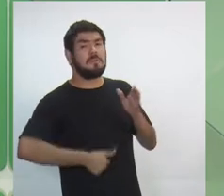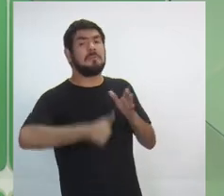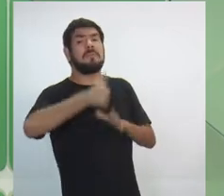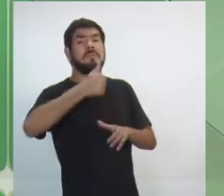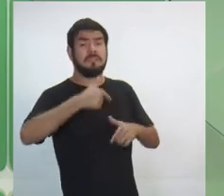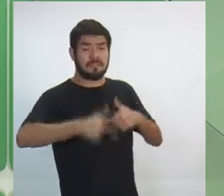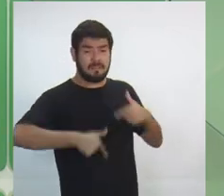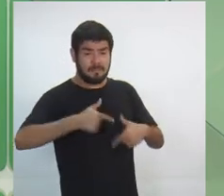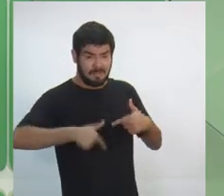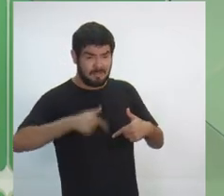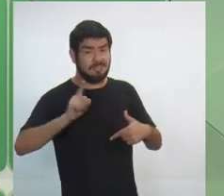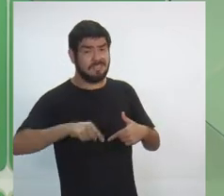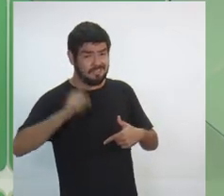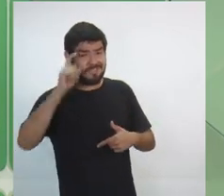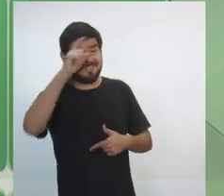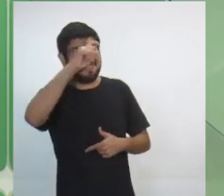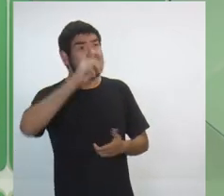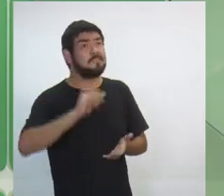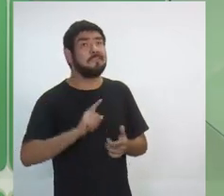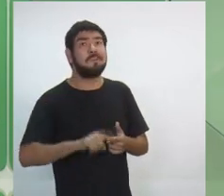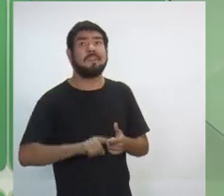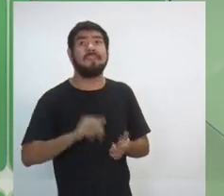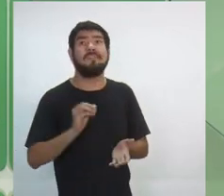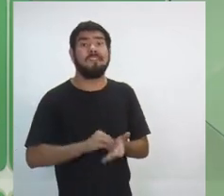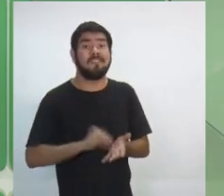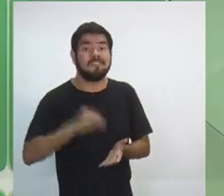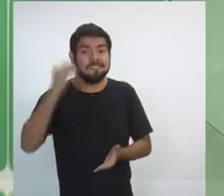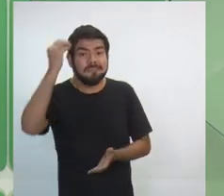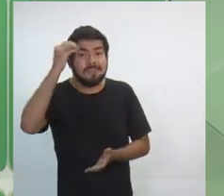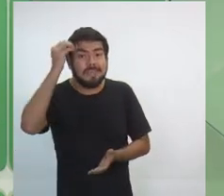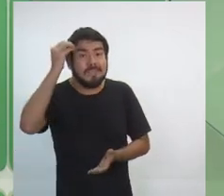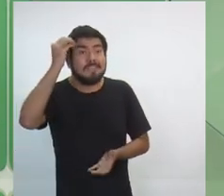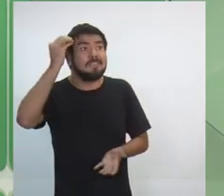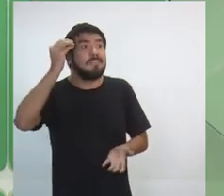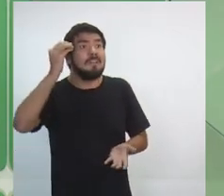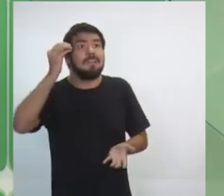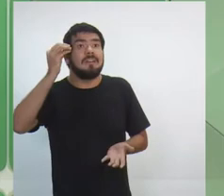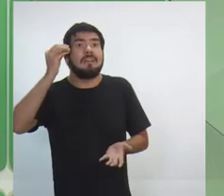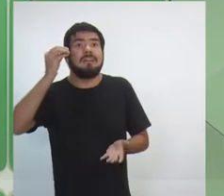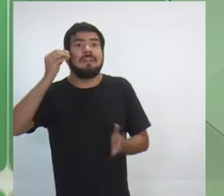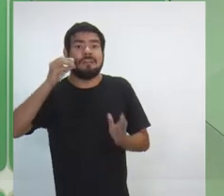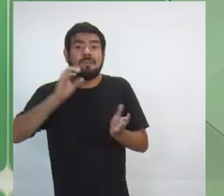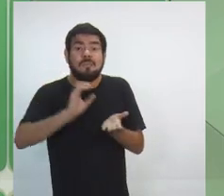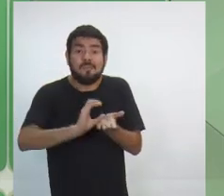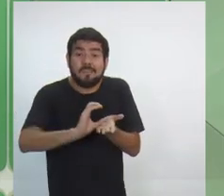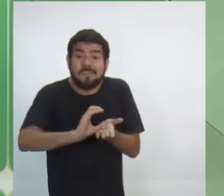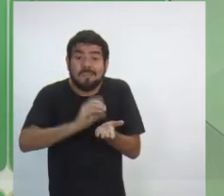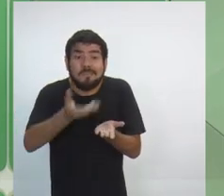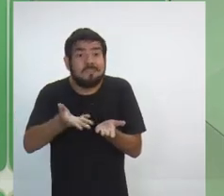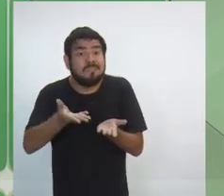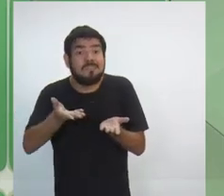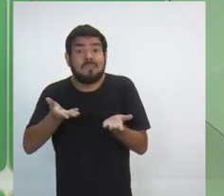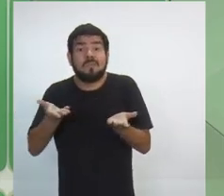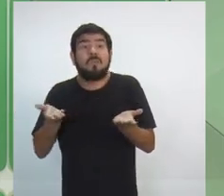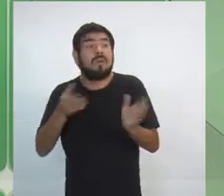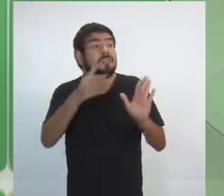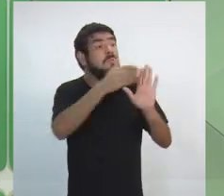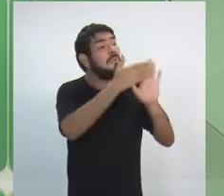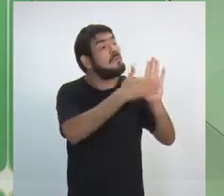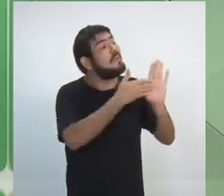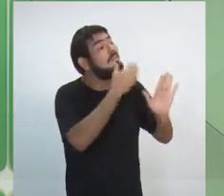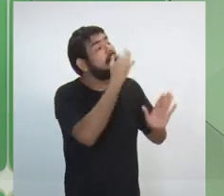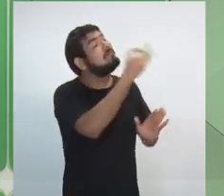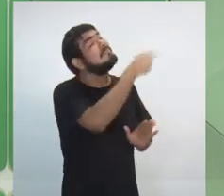mais difícil. Falta de experiência, currículo. Qual é a tua proposta objetiva para resolver esse tipo de problema